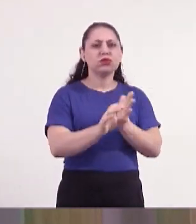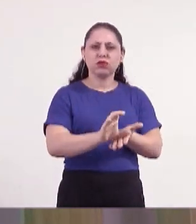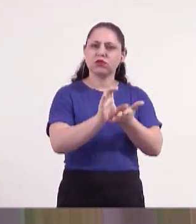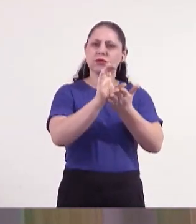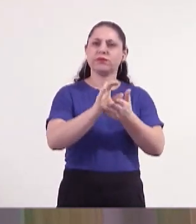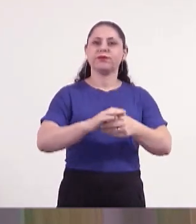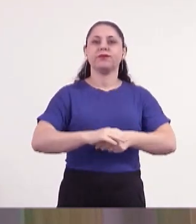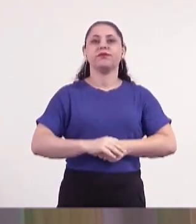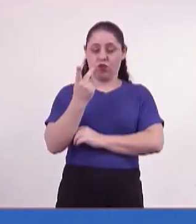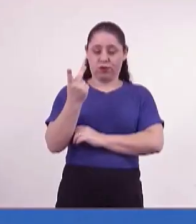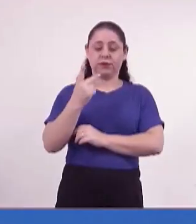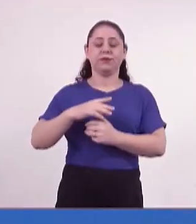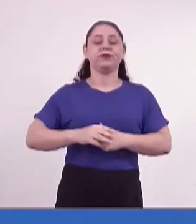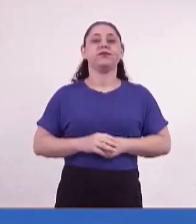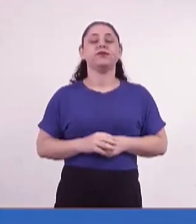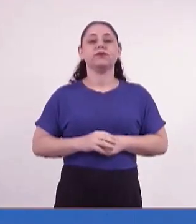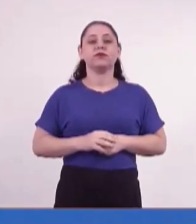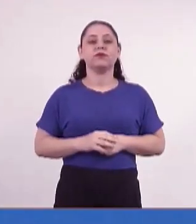comissão.